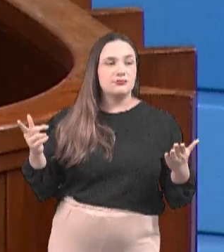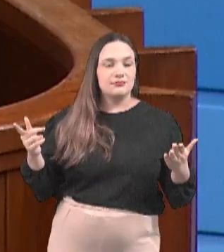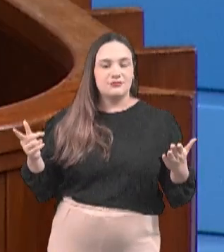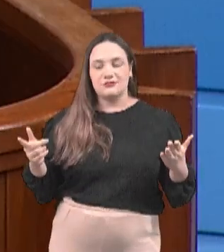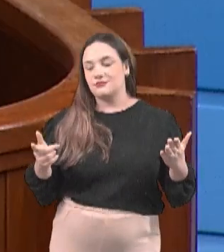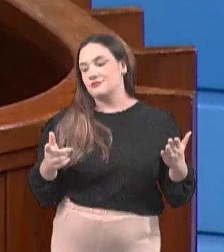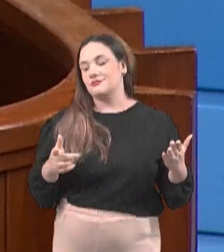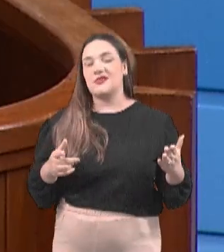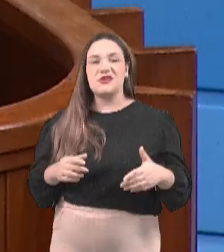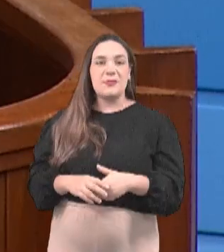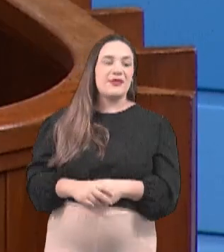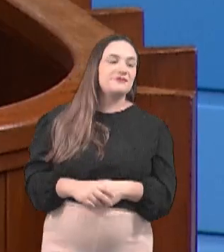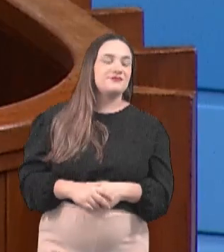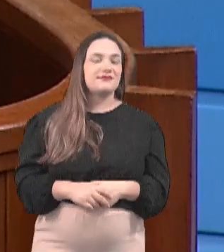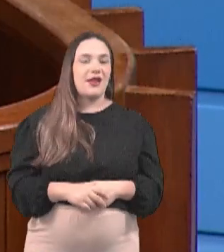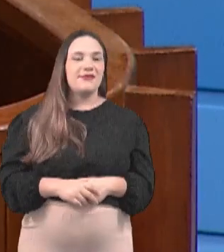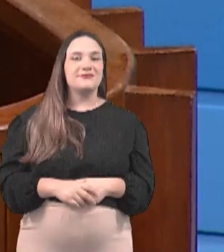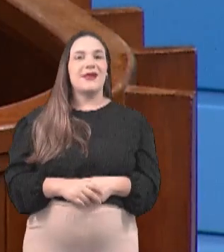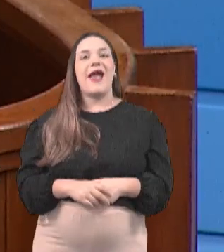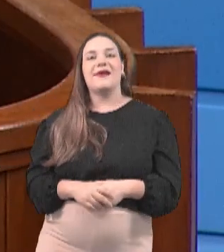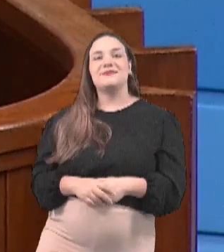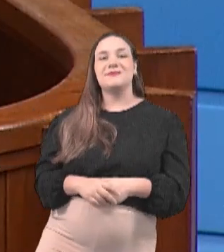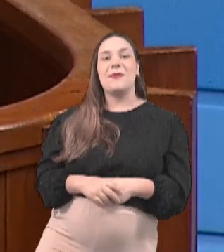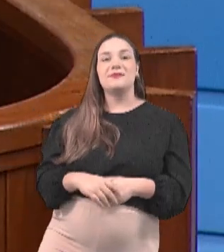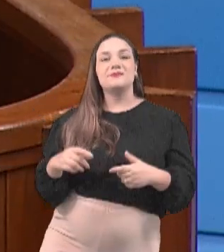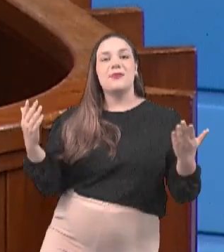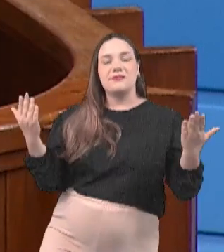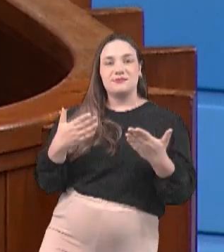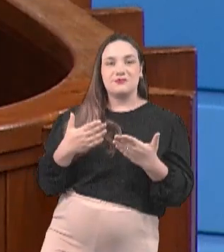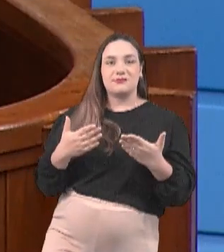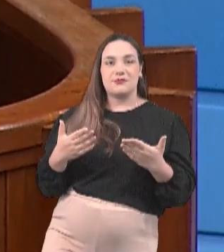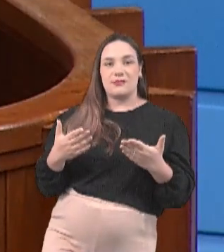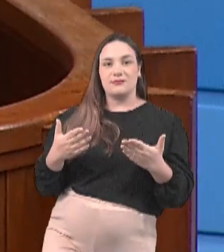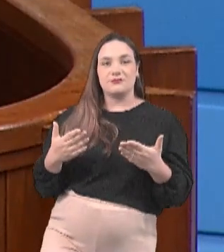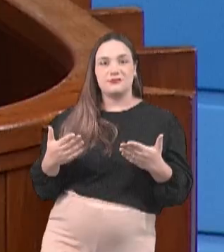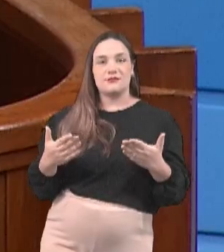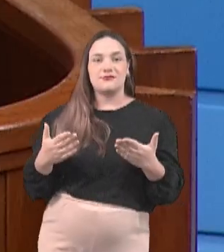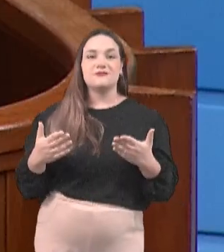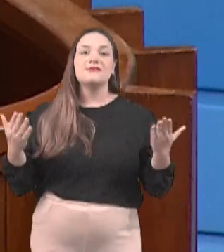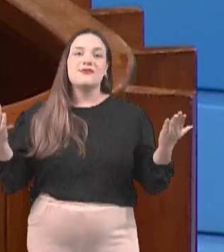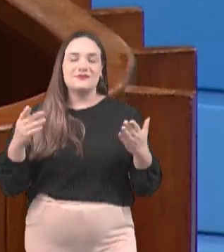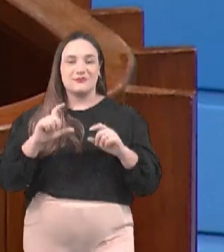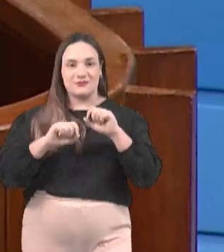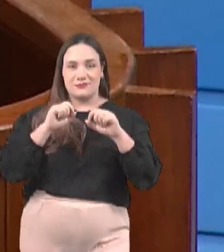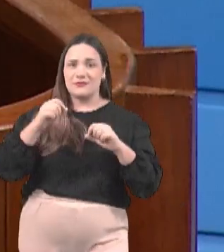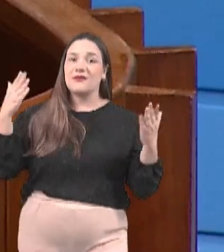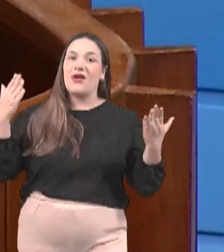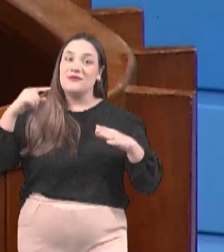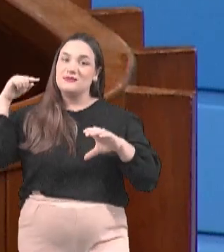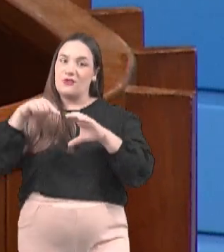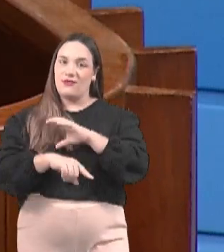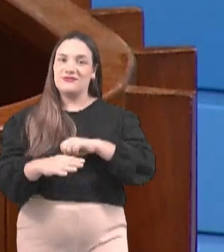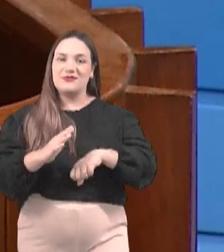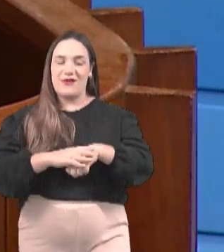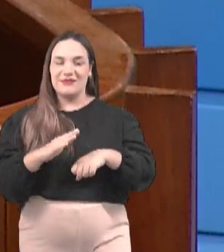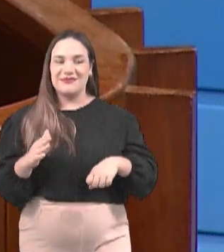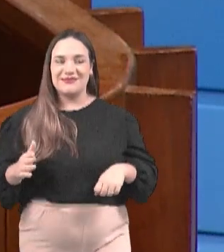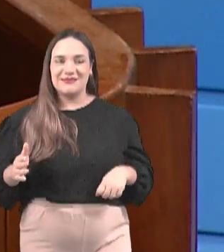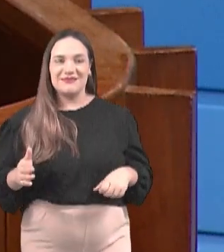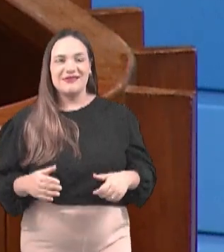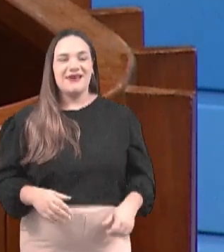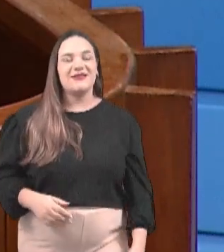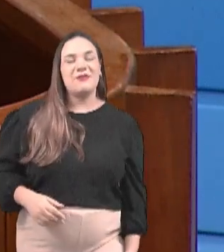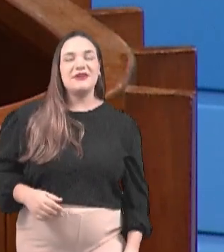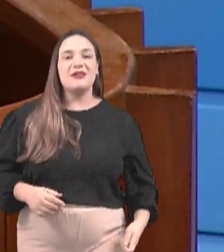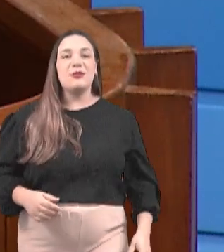percebeu que esse processo de terceirização vem se aprofundando, e hoje nós temos toda